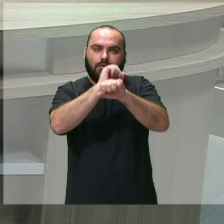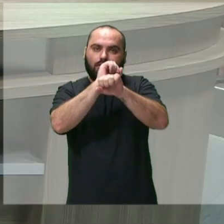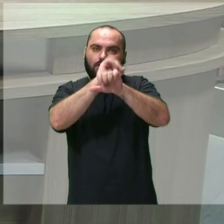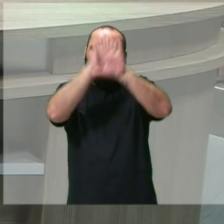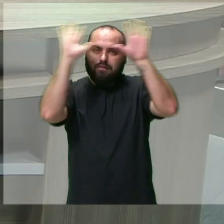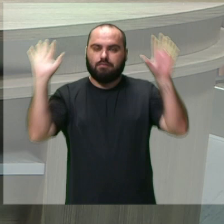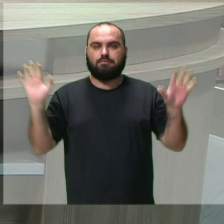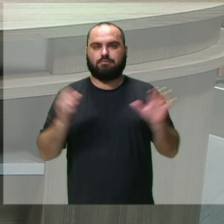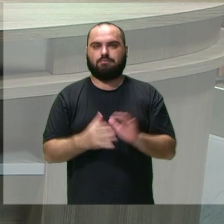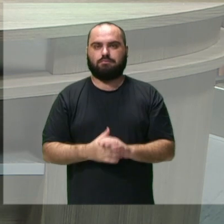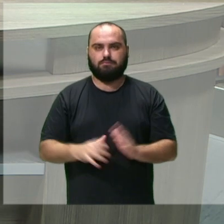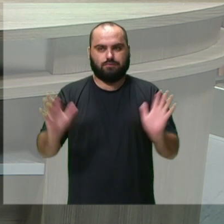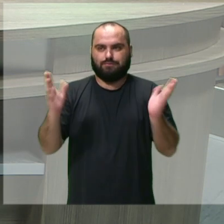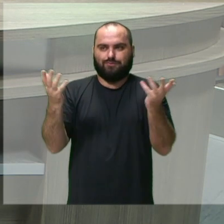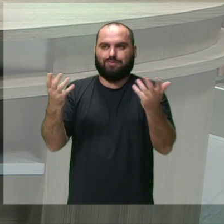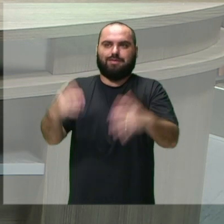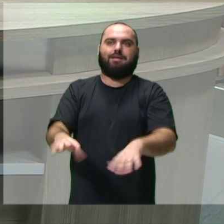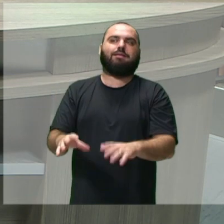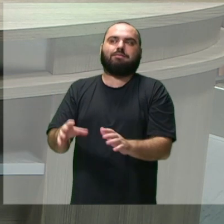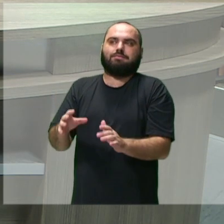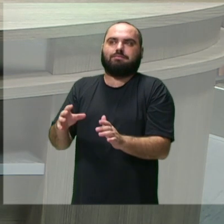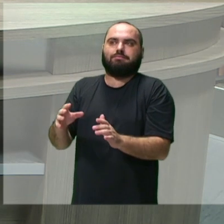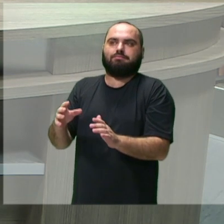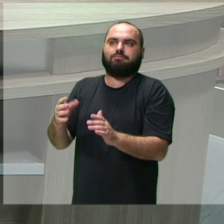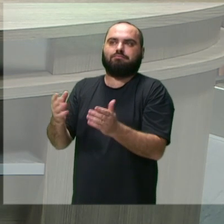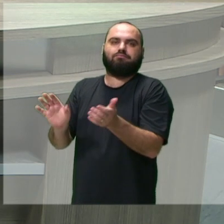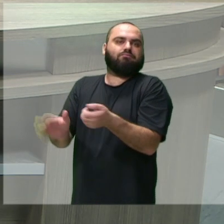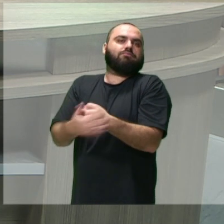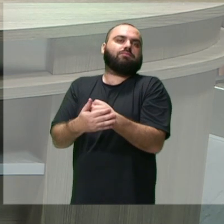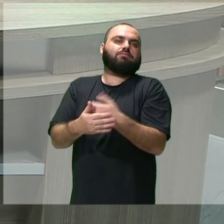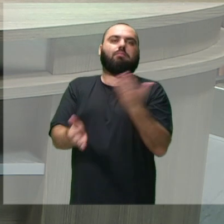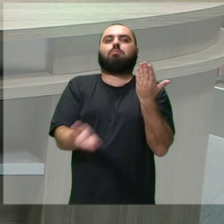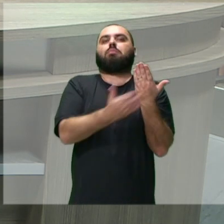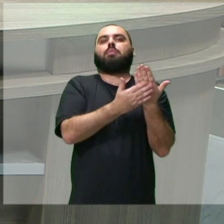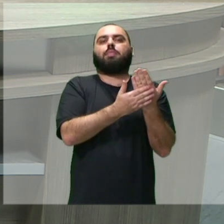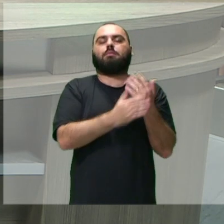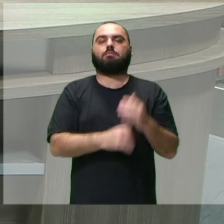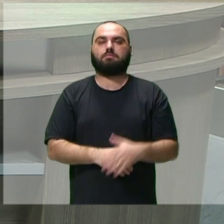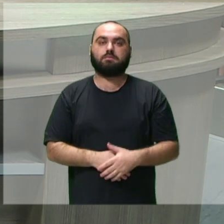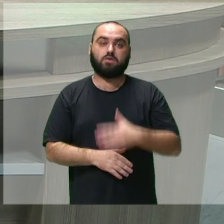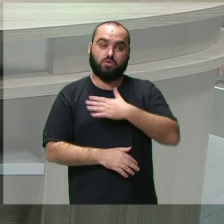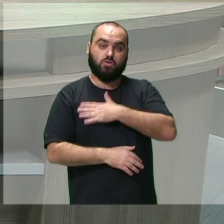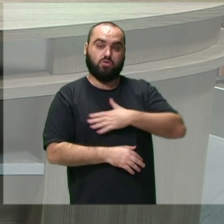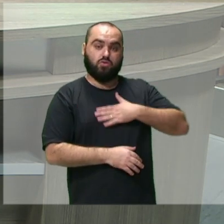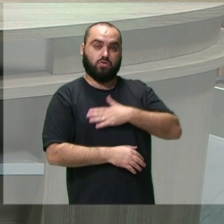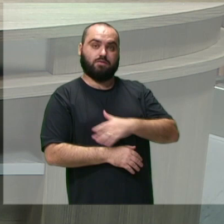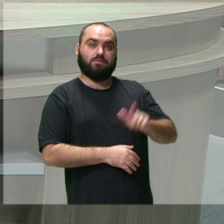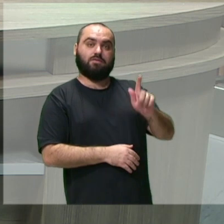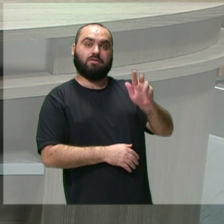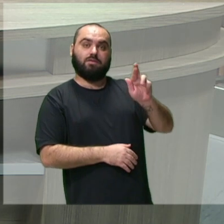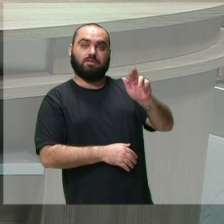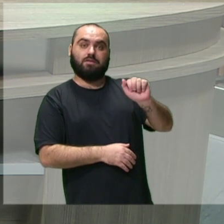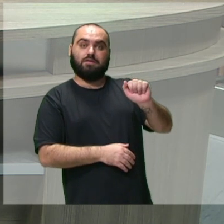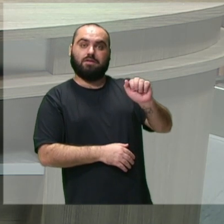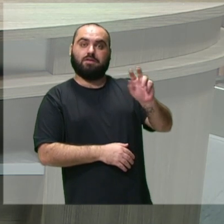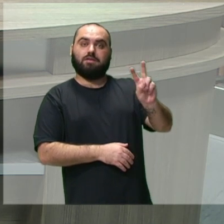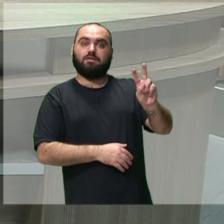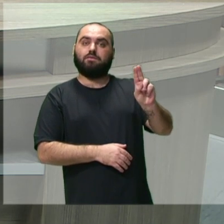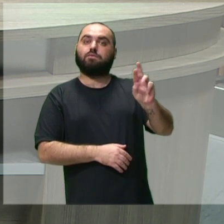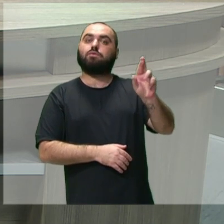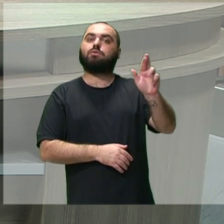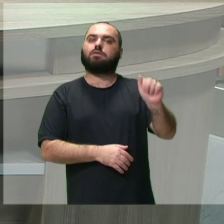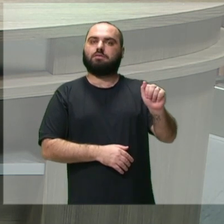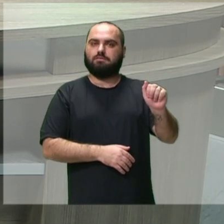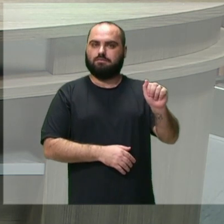ficar para trás, né? Eu adoto um sistema da gravura. Trago o sistema da gravura aonde?